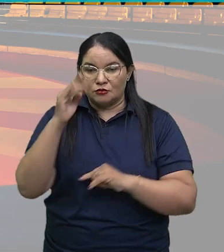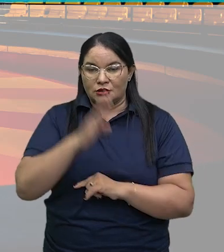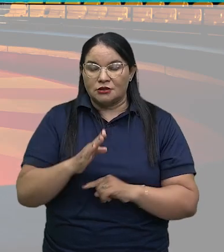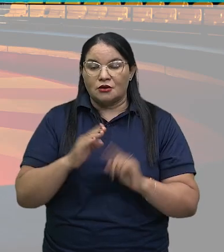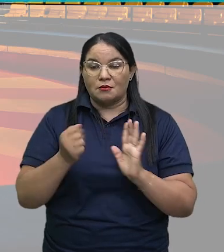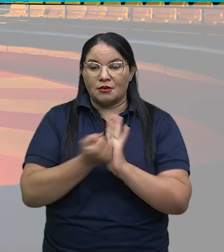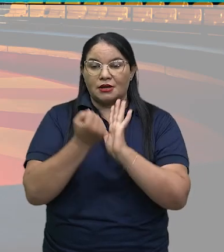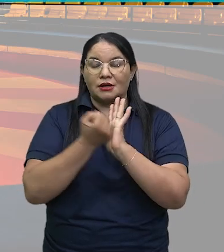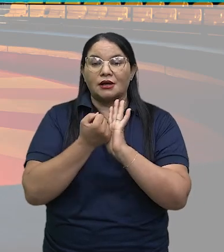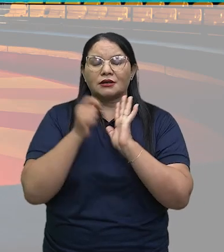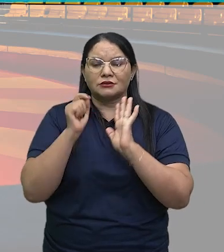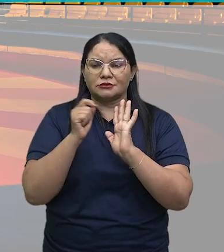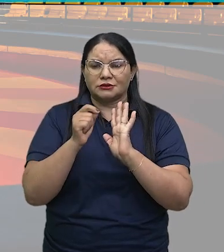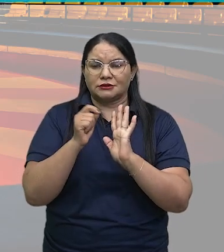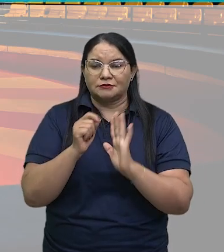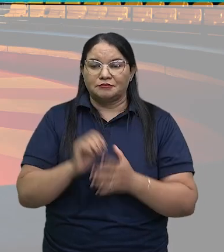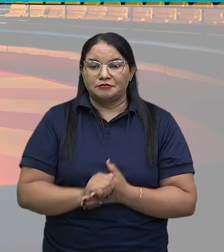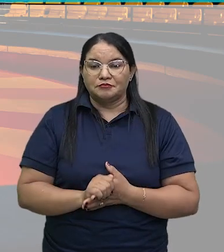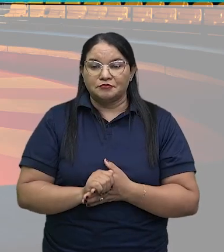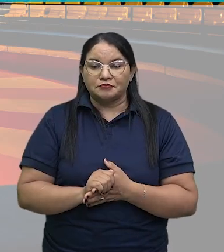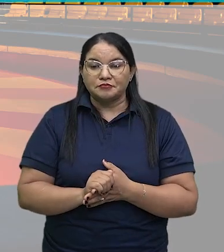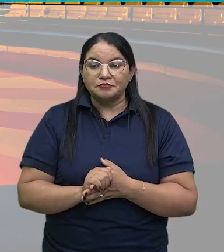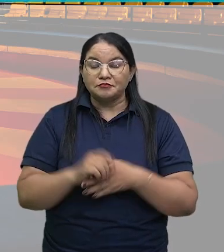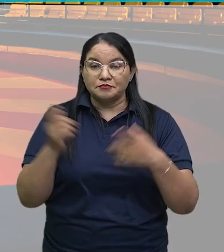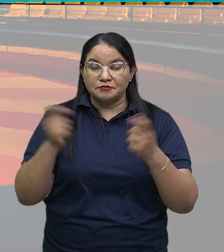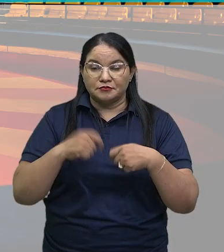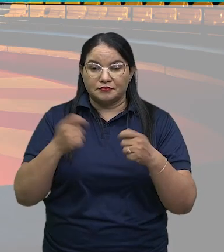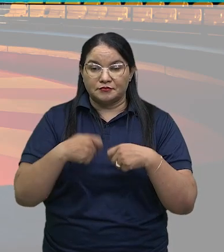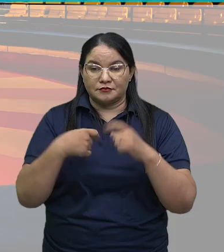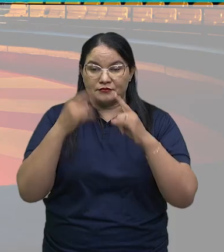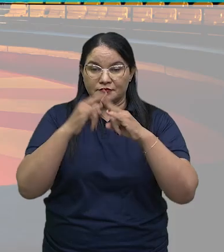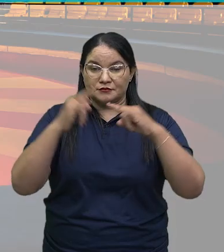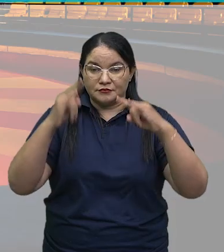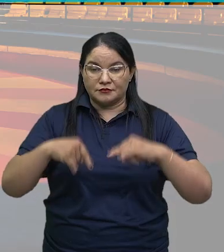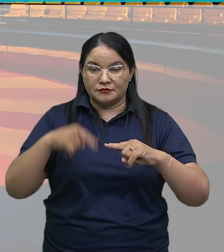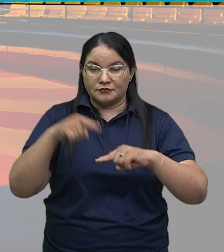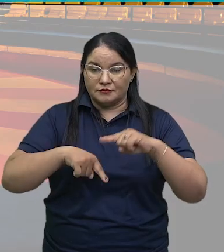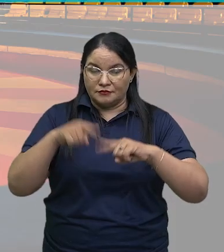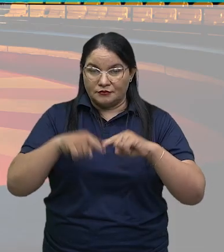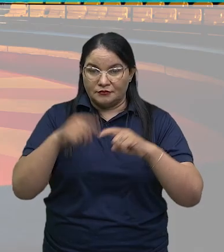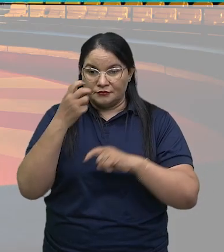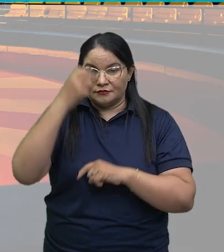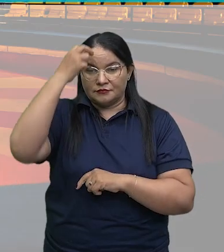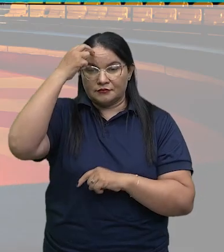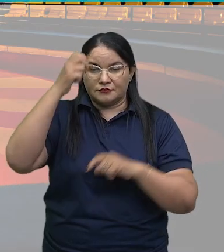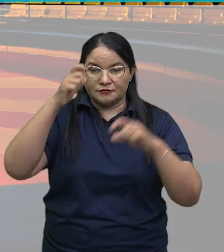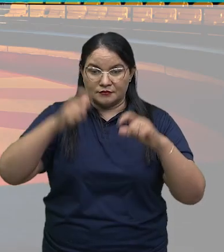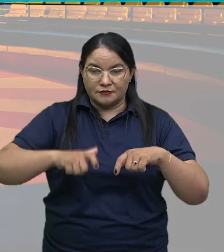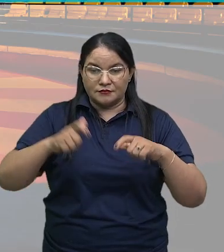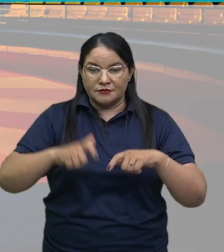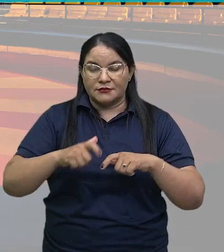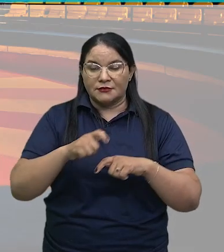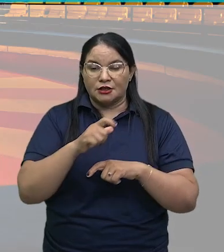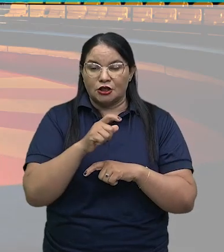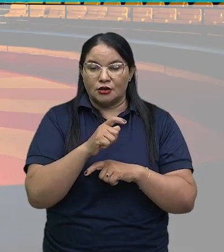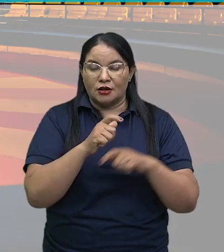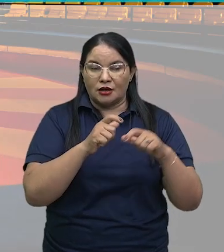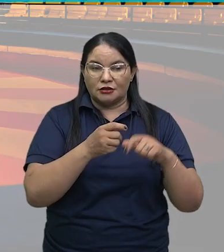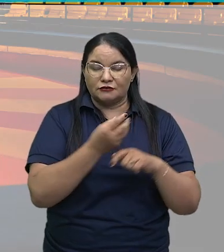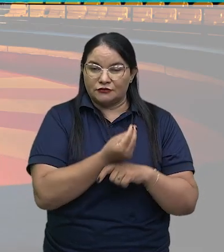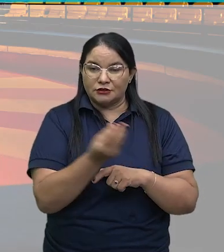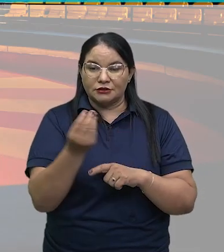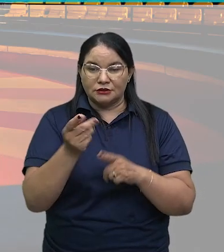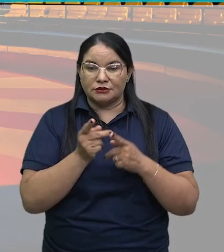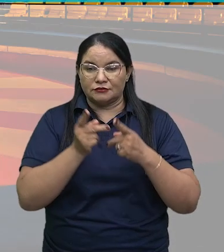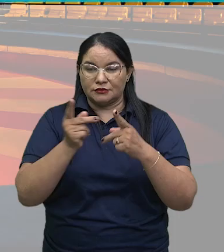o que permitiu que o circo se aproximasse de elementos culturais, locais em que cada lugar que